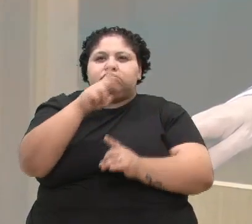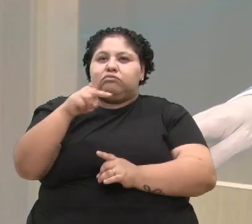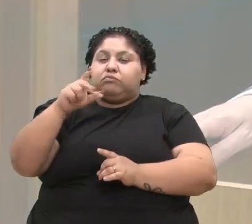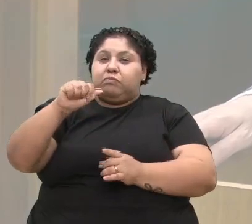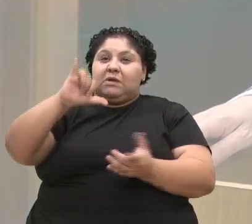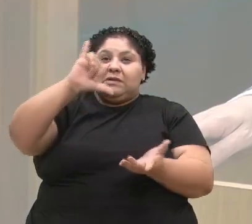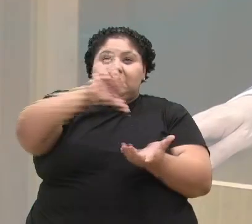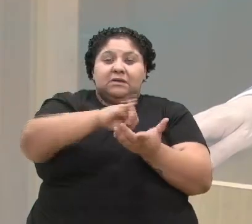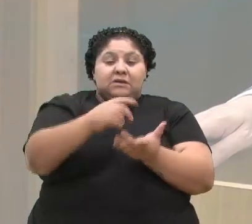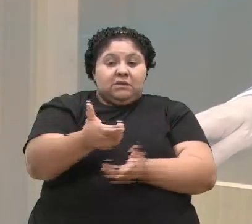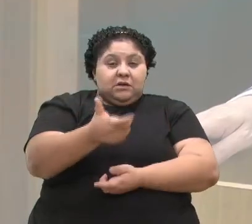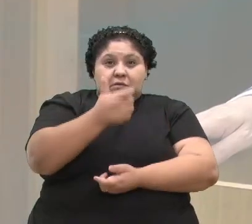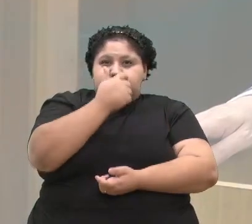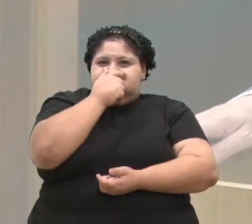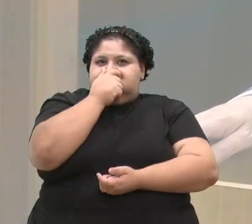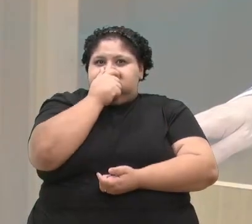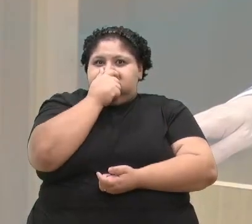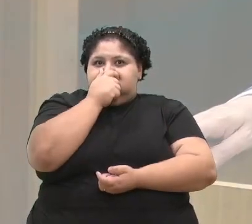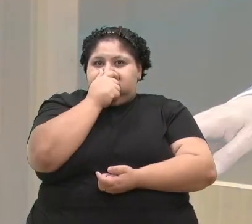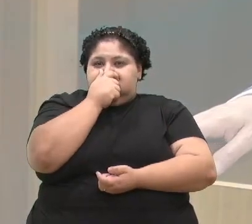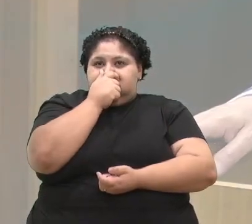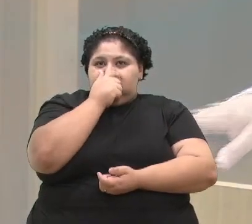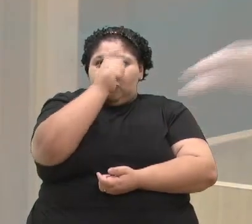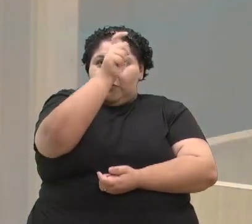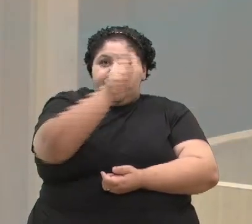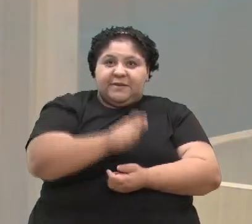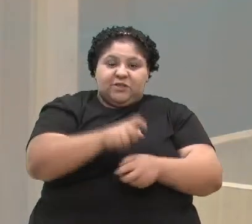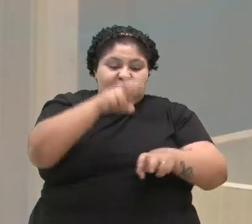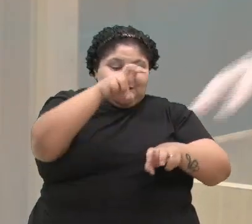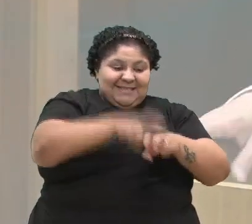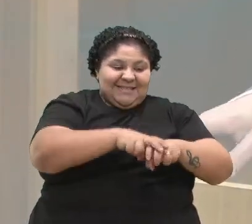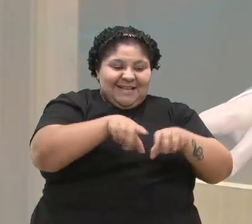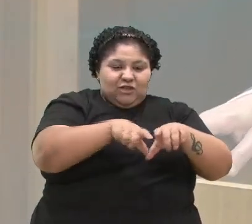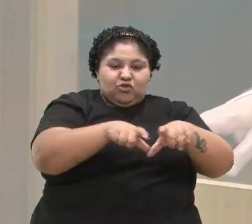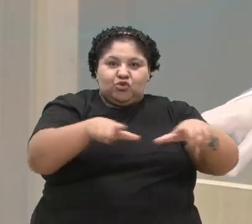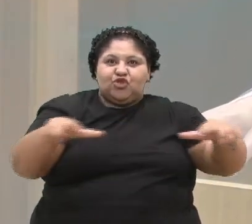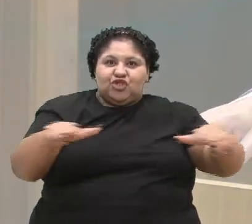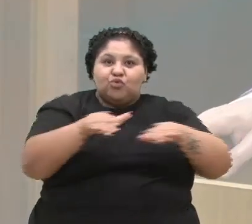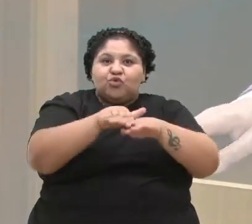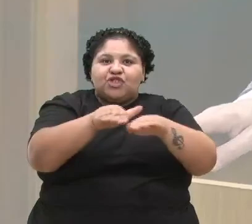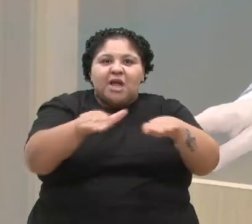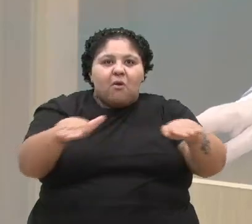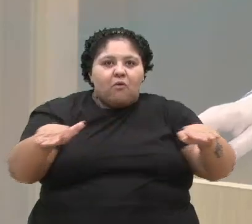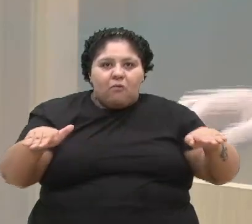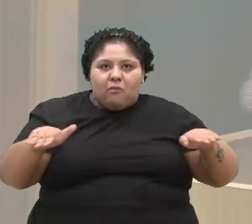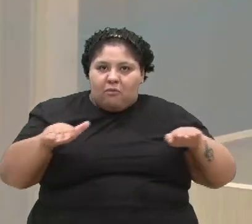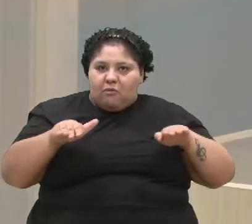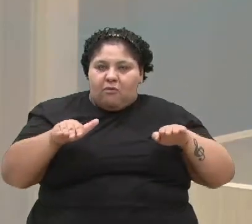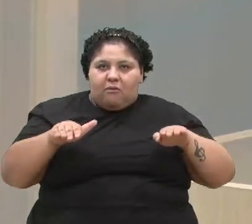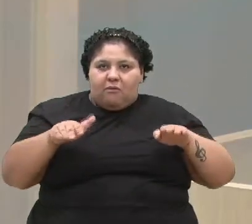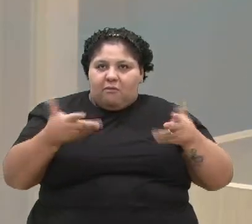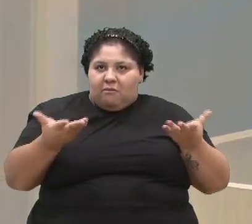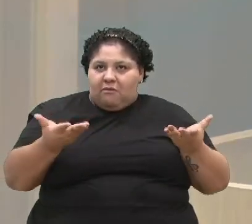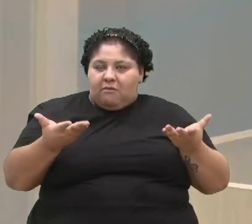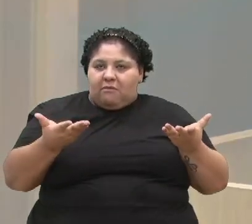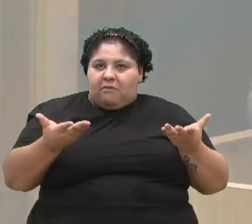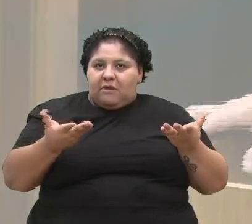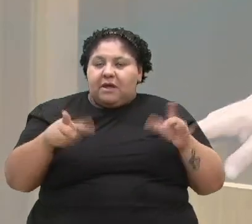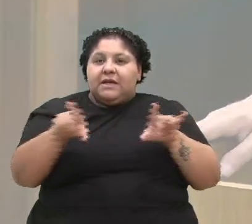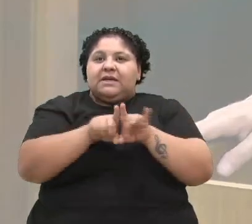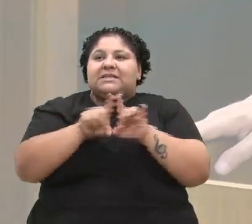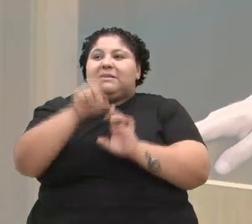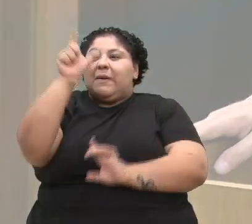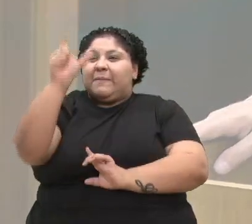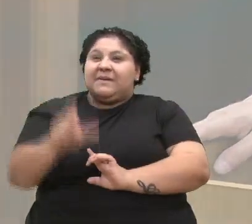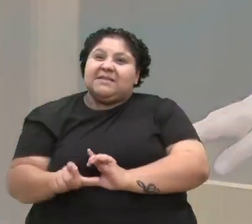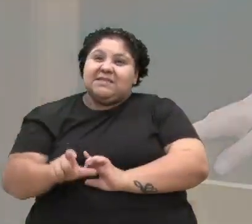lotada, pessoas sentadas no chão, porque estavam todas as cadeiras lotadas, e pessoas há